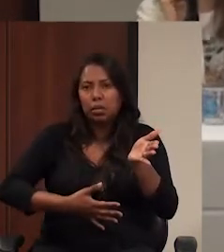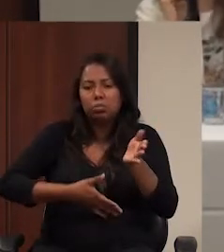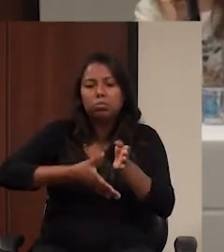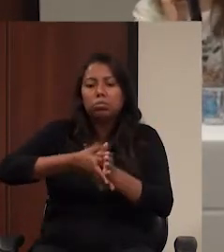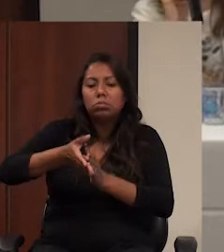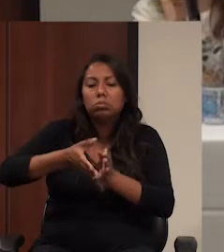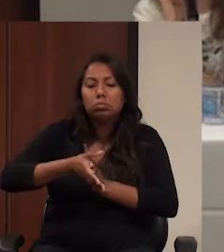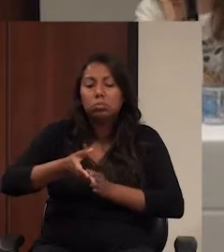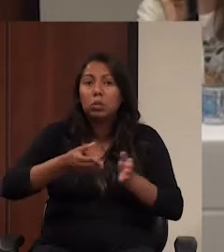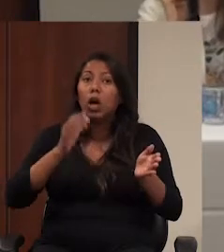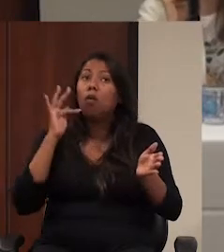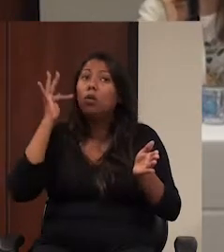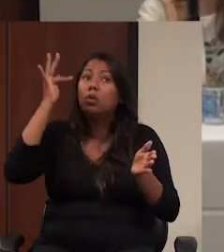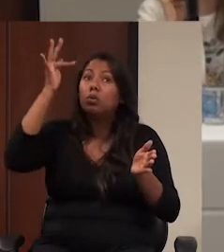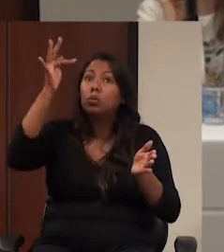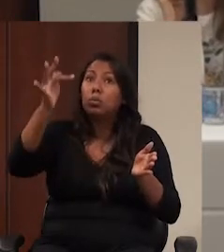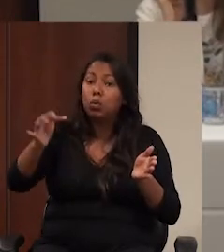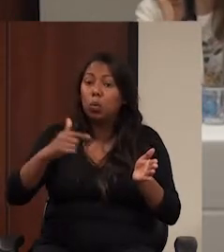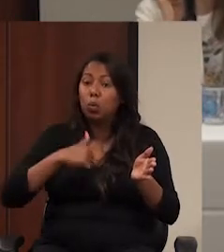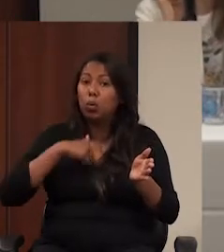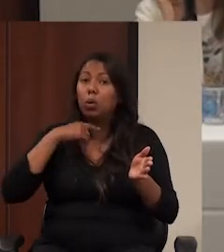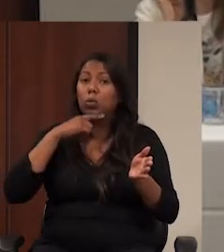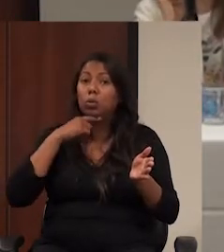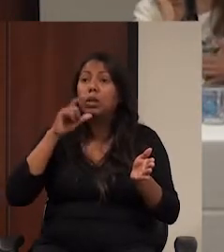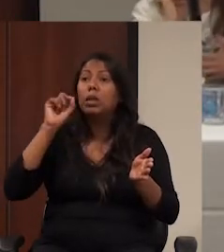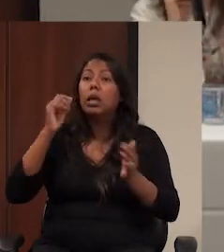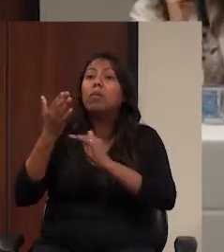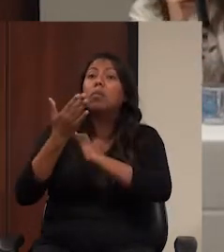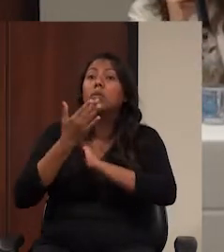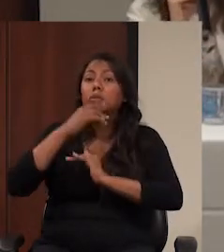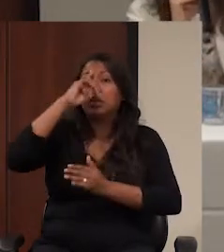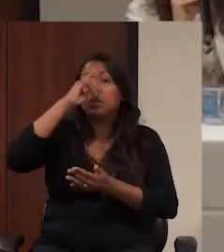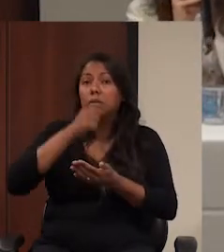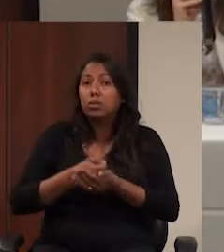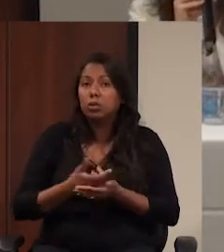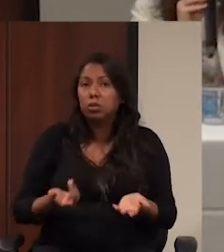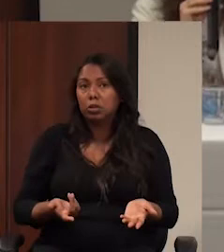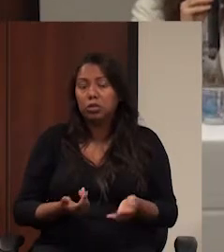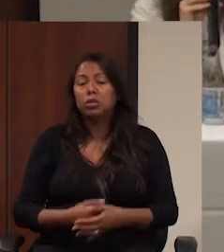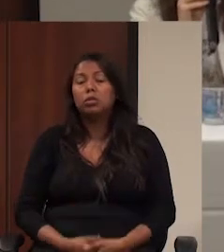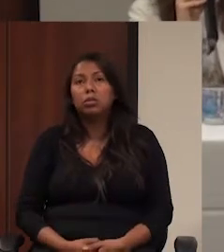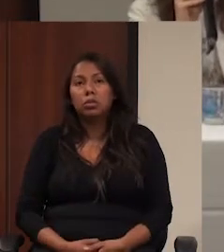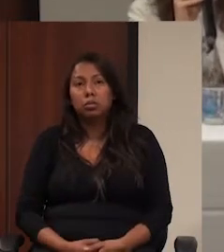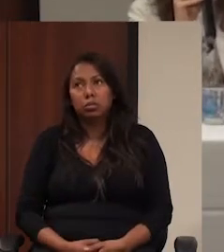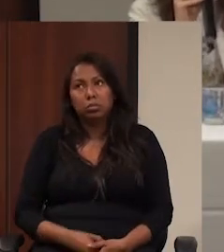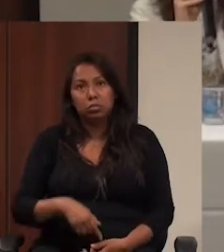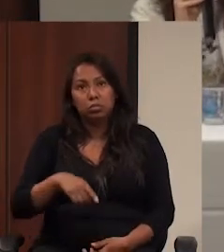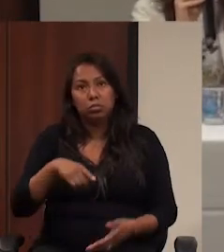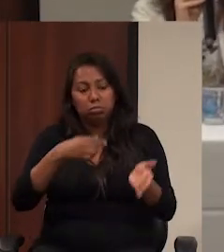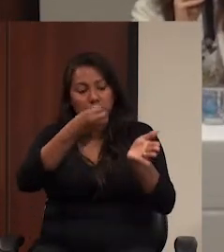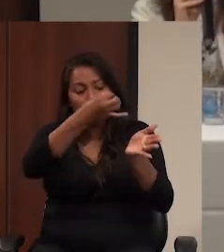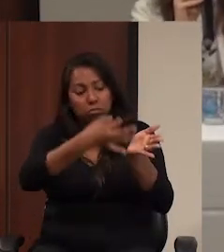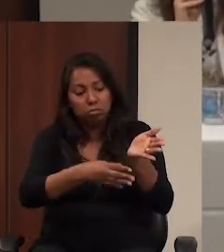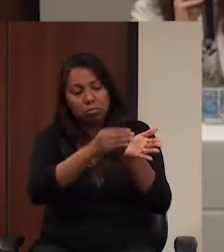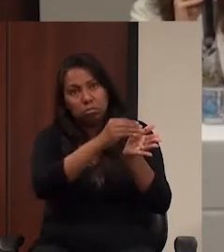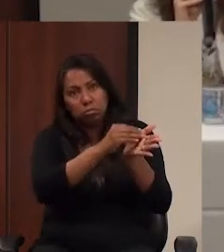quem é a pessoa que vai tomar as decisões sobre assuntos da vida dela quando ela não estiver mais